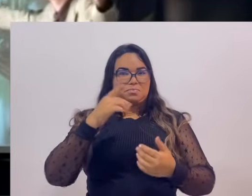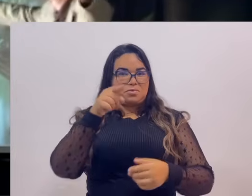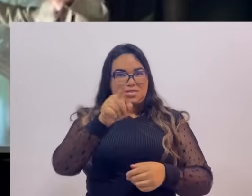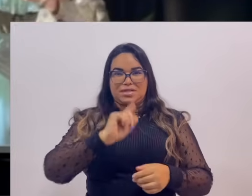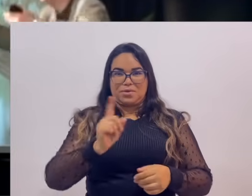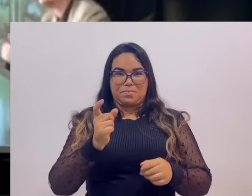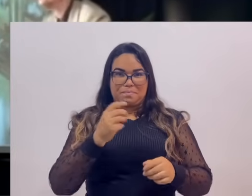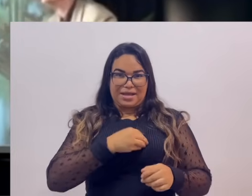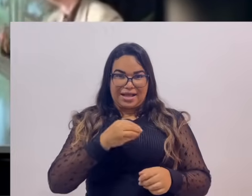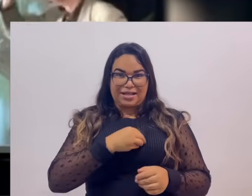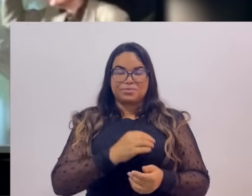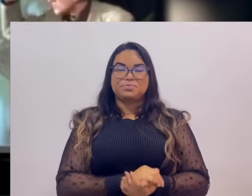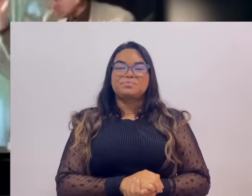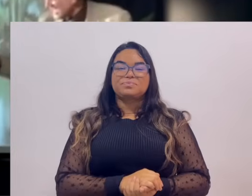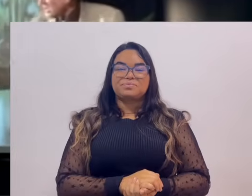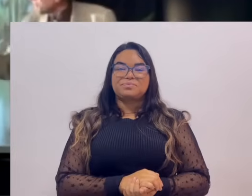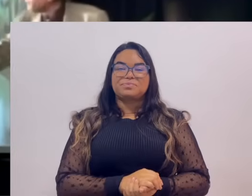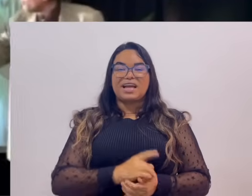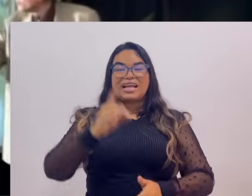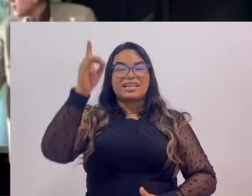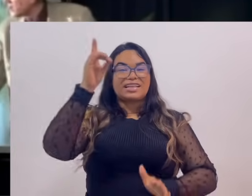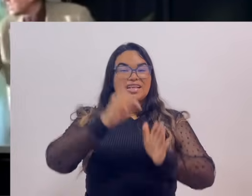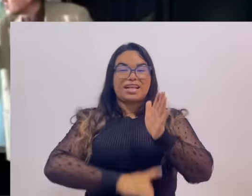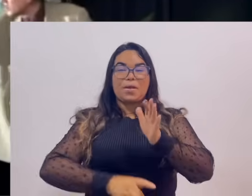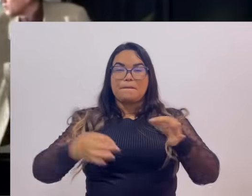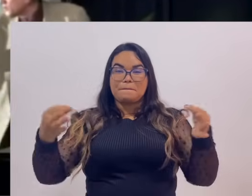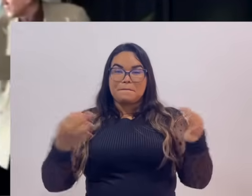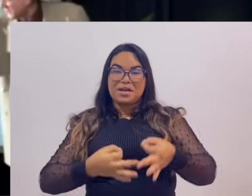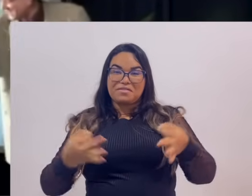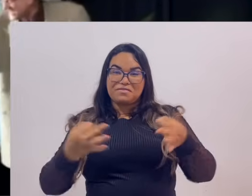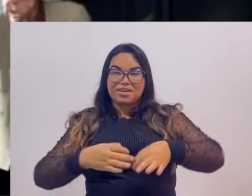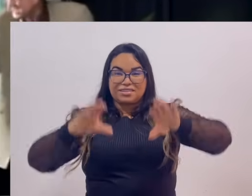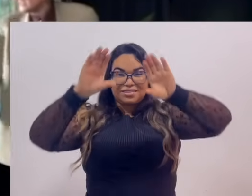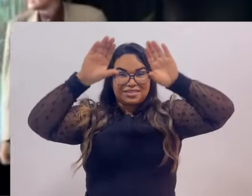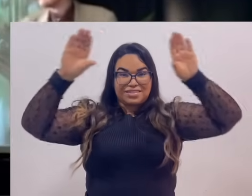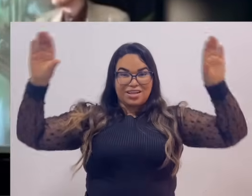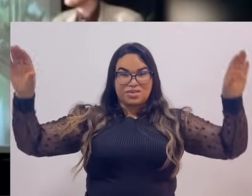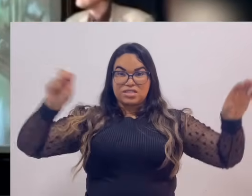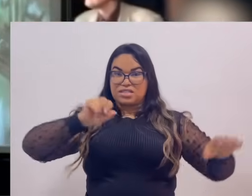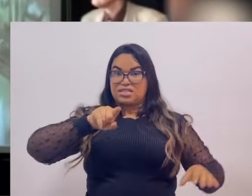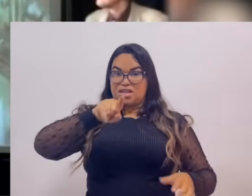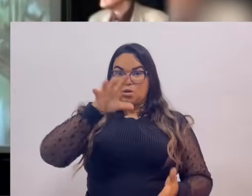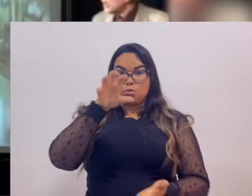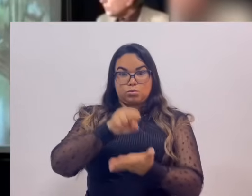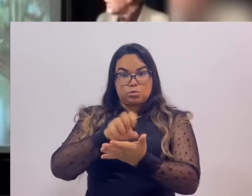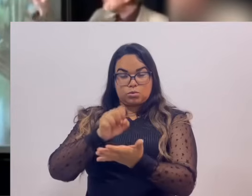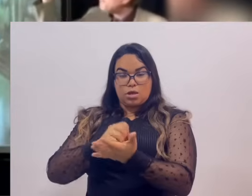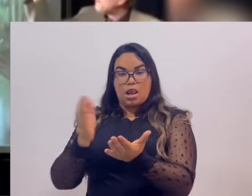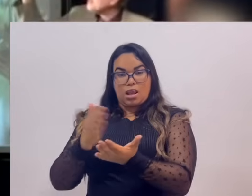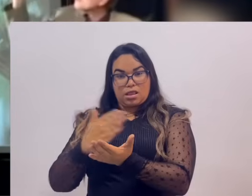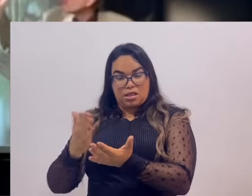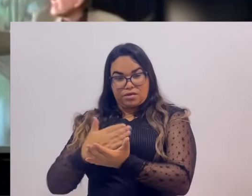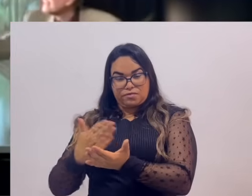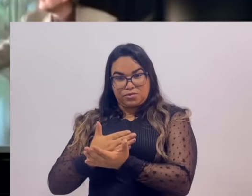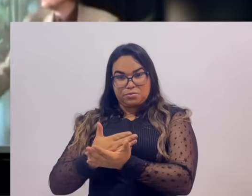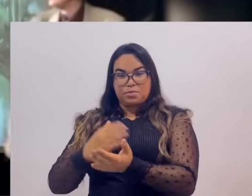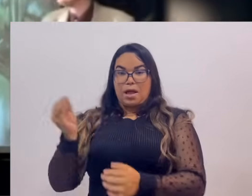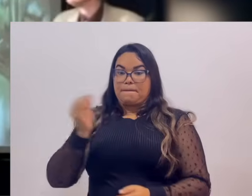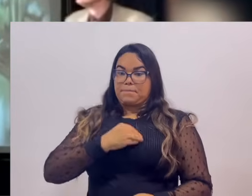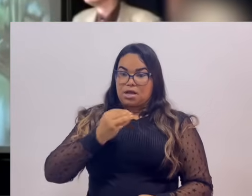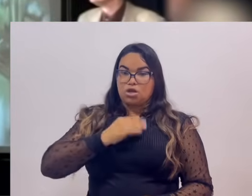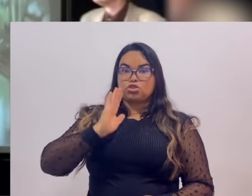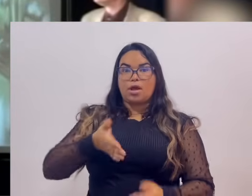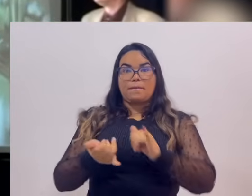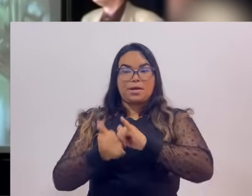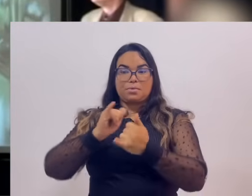eles voltarem para você comparecerá diante de Deus como se nunca tivesse pecado e terá um direito perfeito